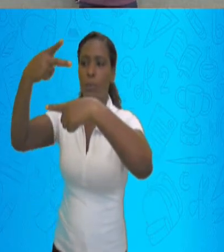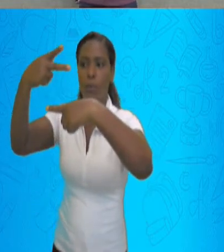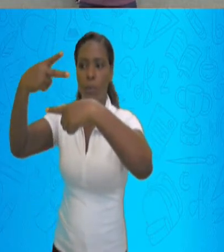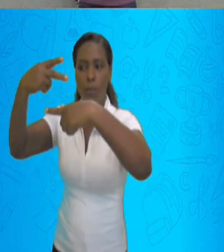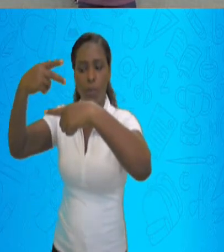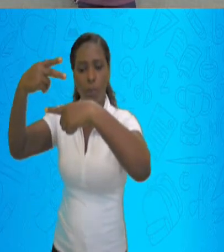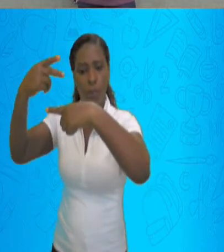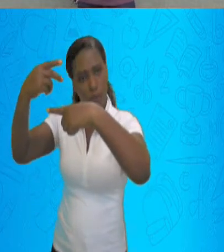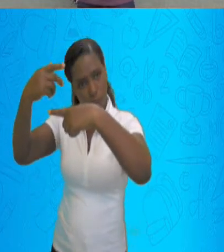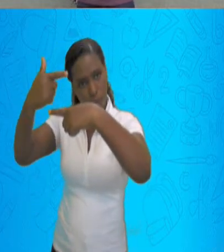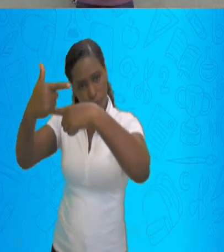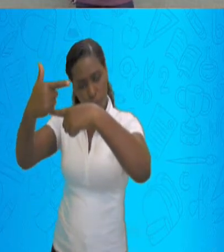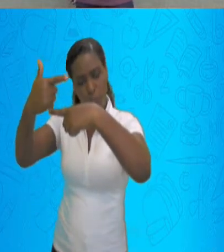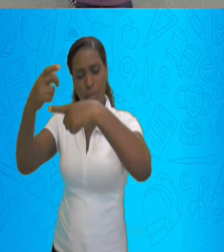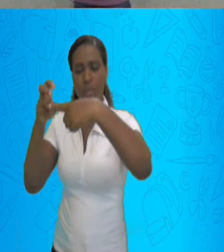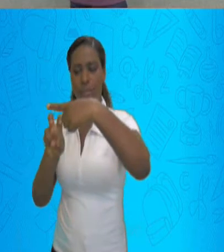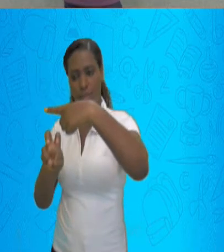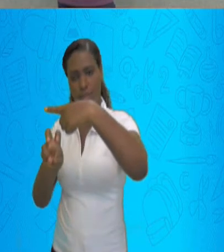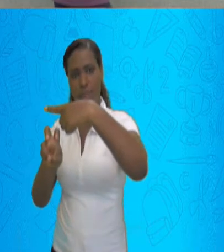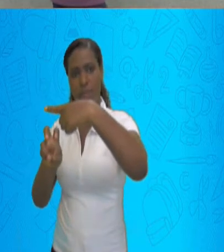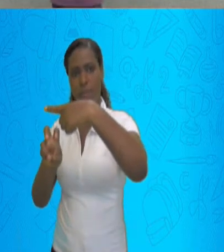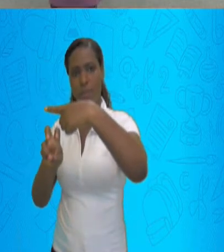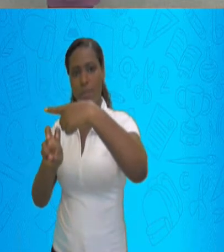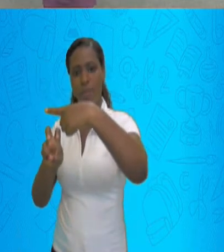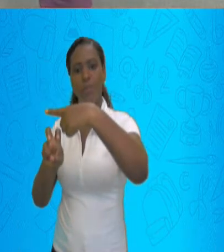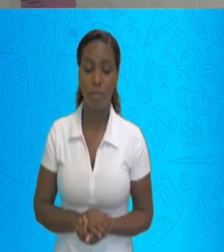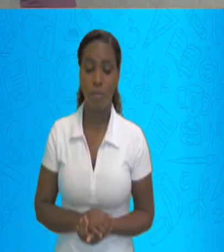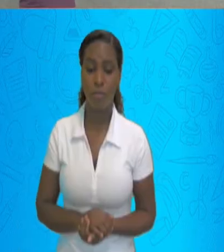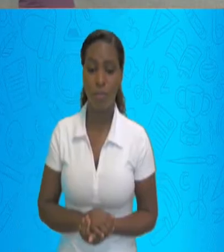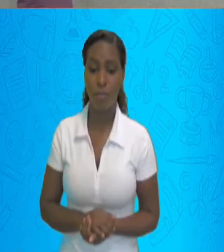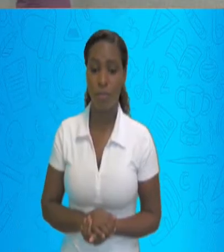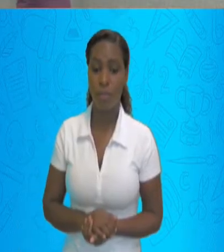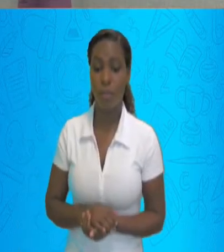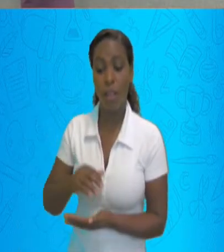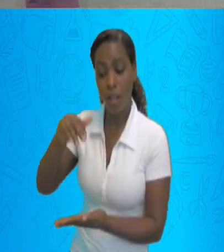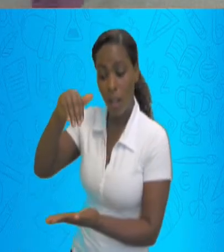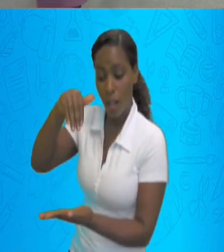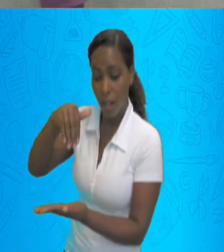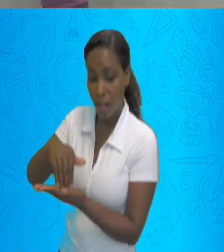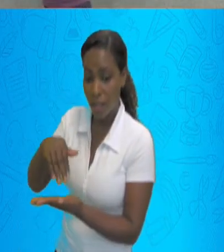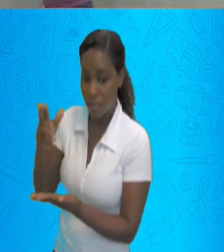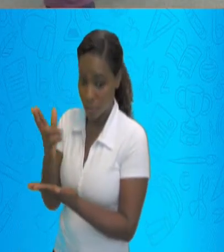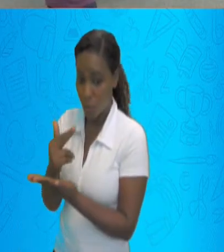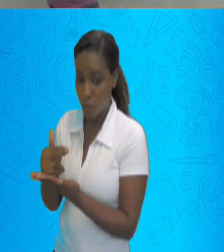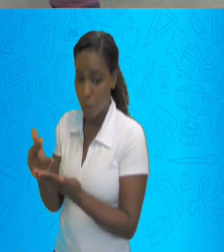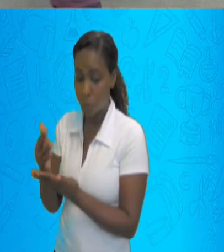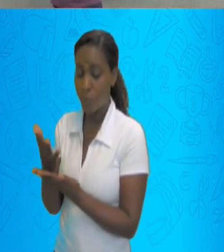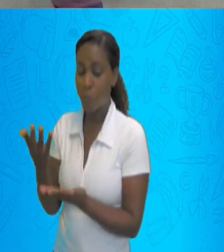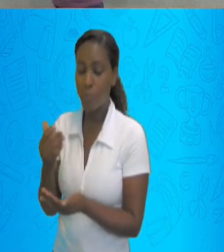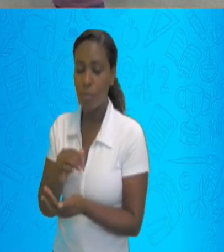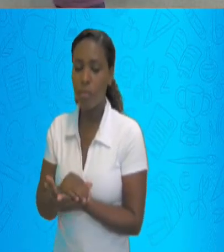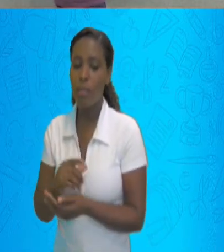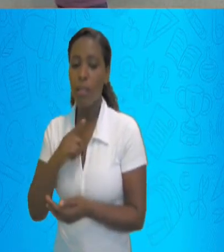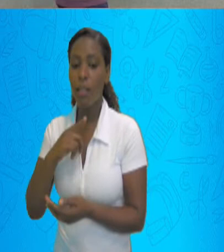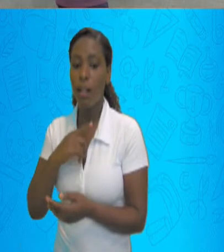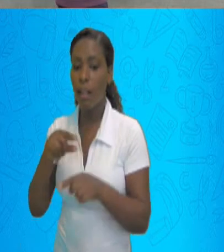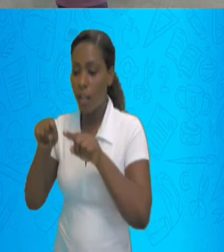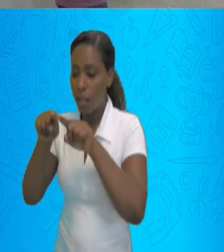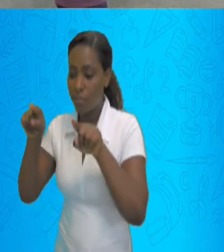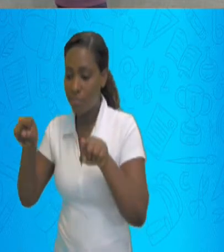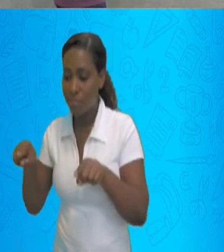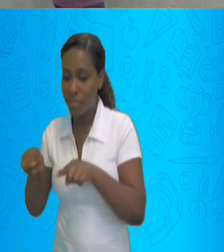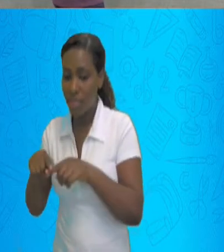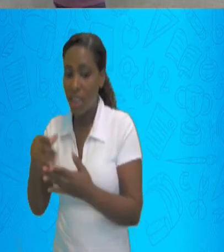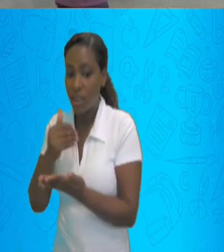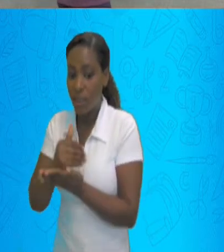2/5. 2 numerador, 5 denominador. E no último desenho, nós temos uma figura que foi fracionada em 10